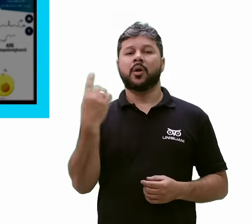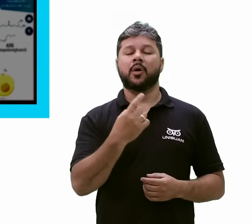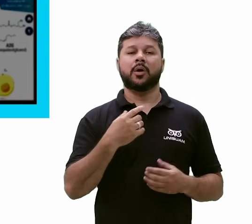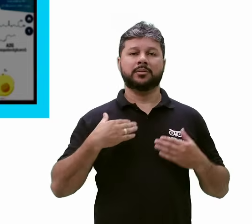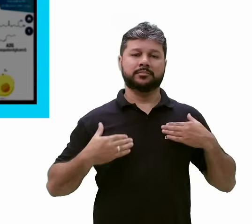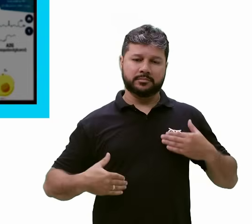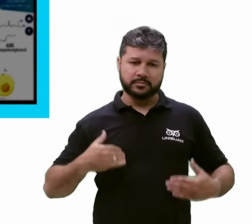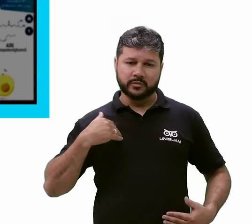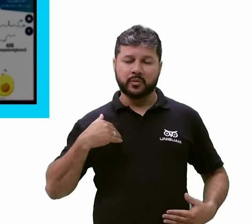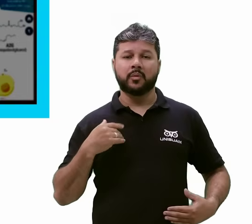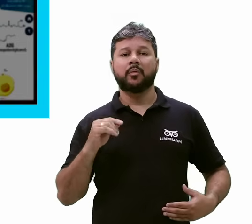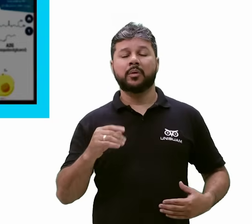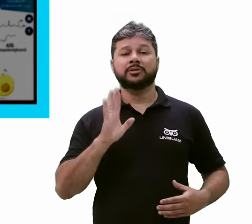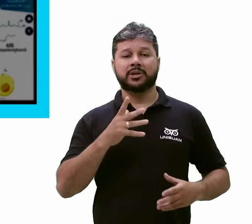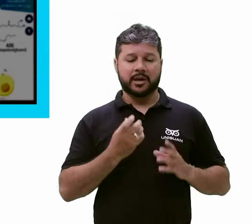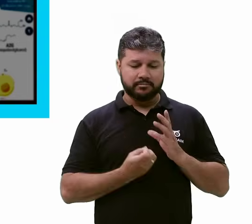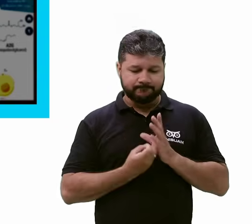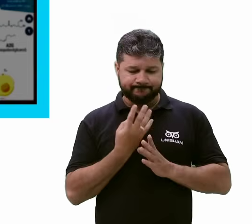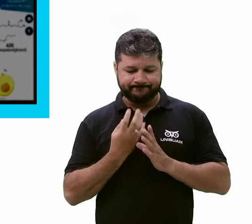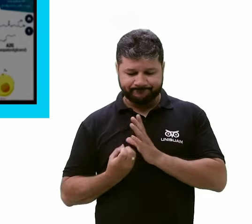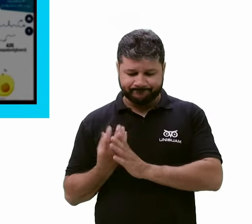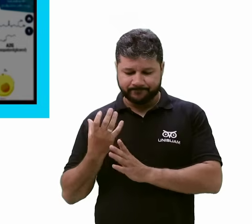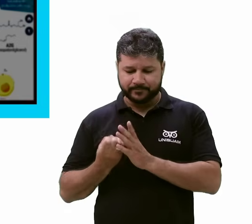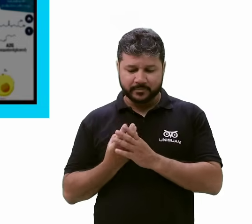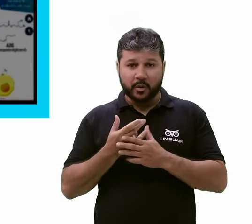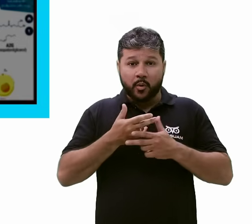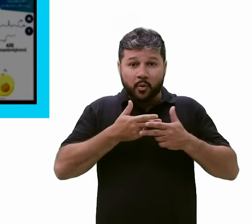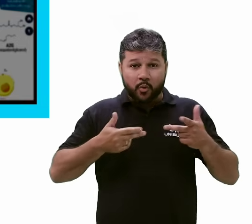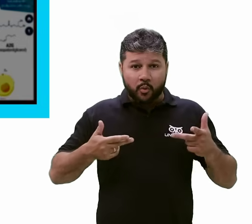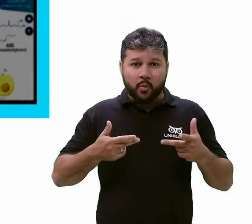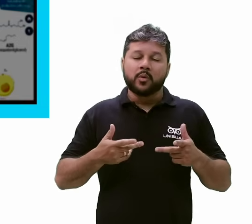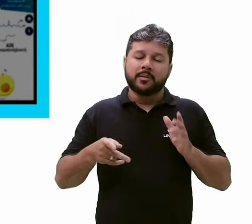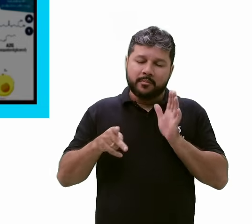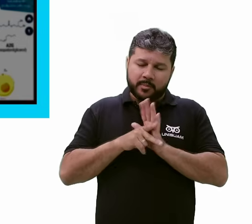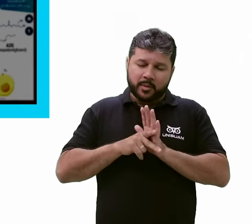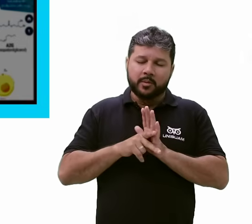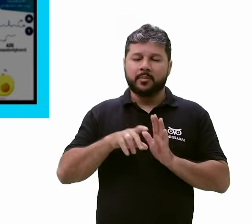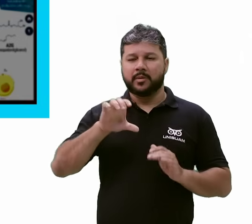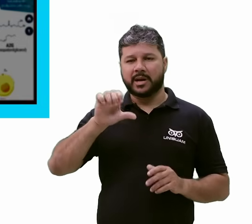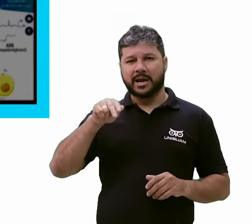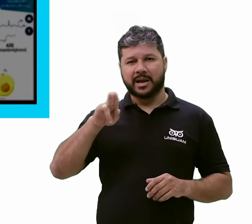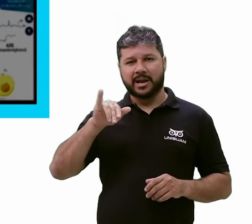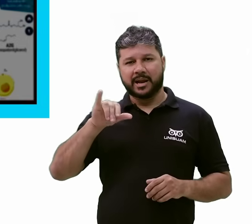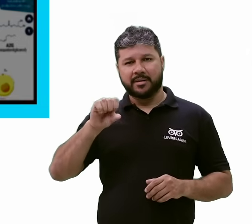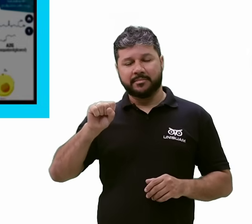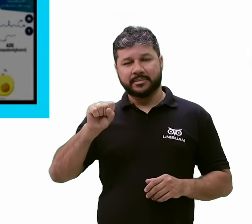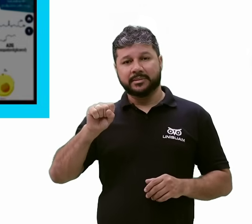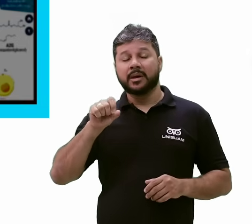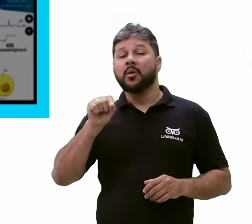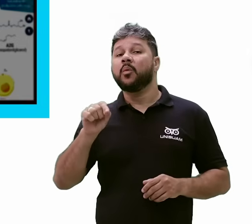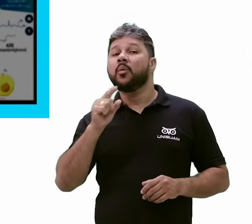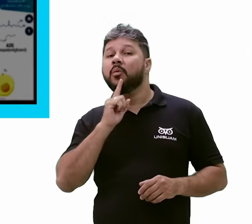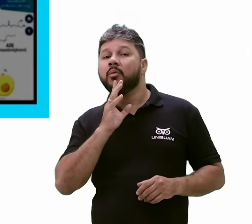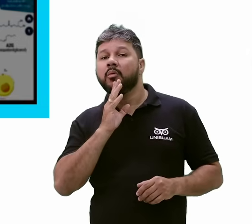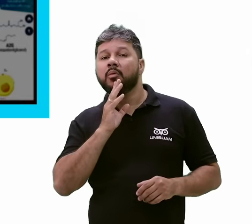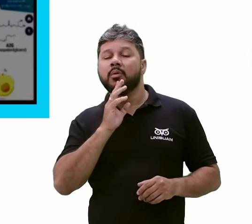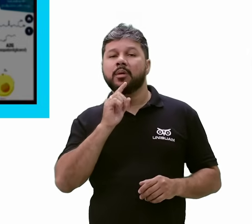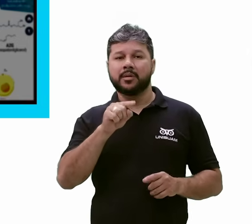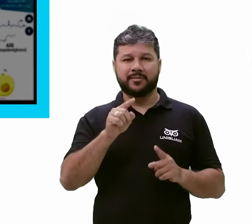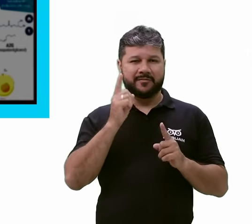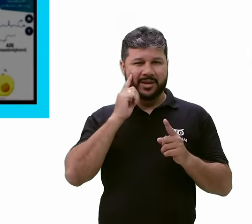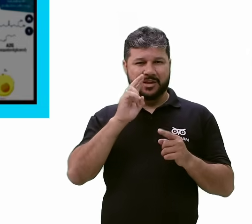nosso organismo, ele produz substâncias canabinoides, que a gente conhece aqui